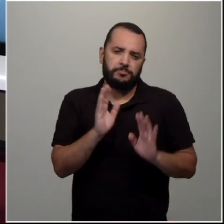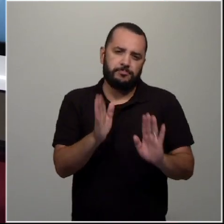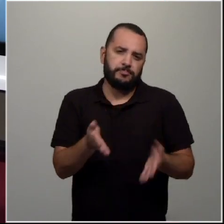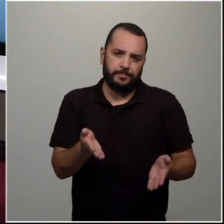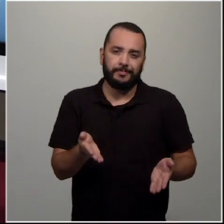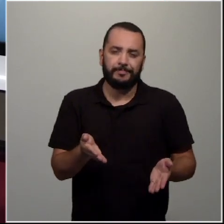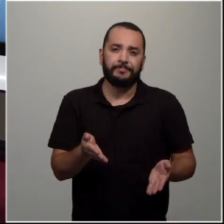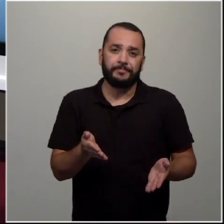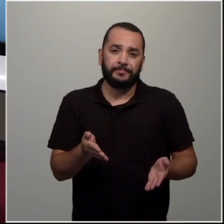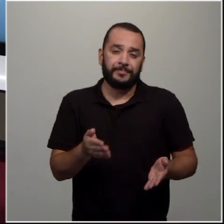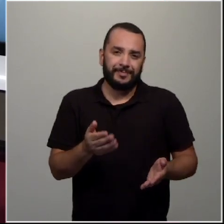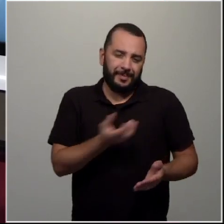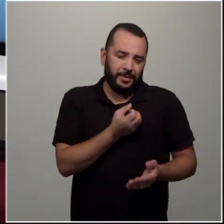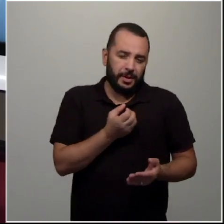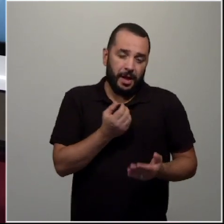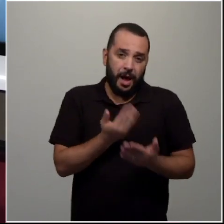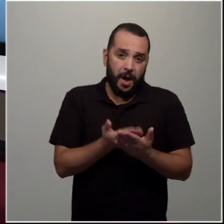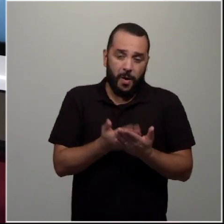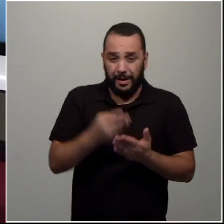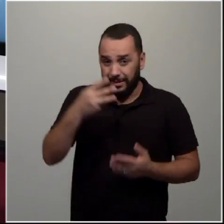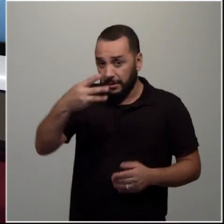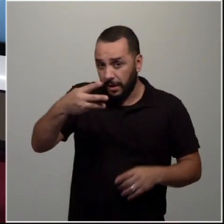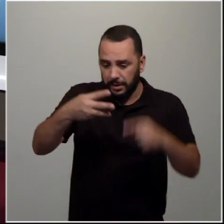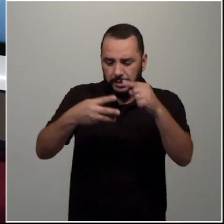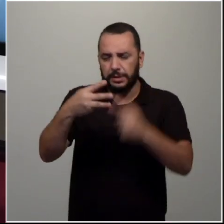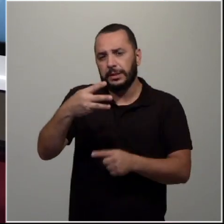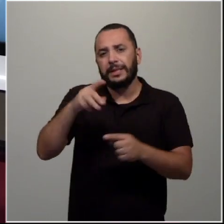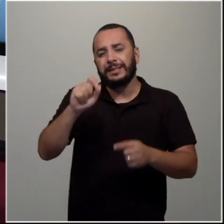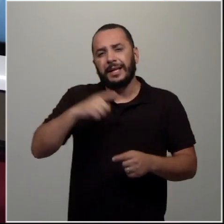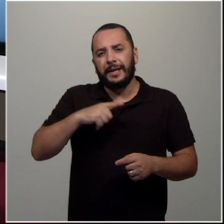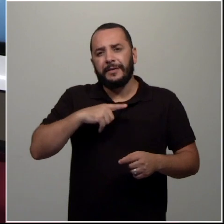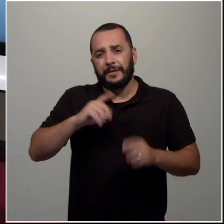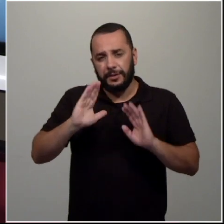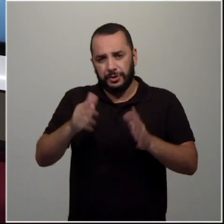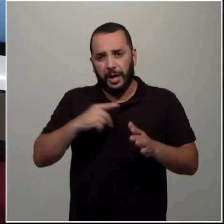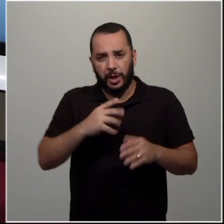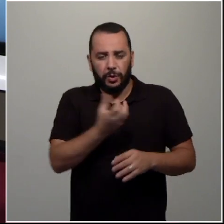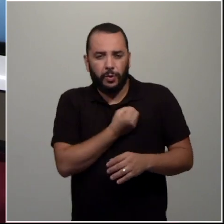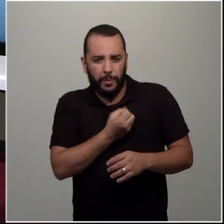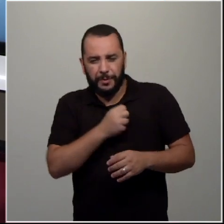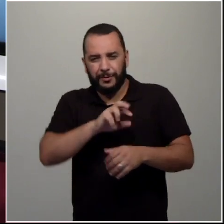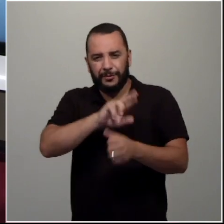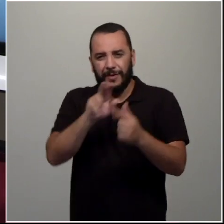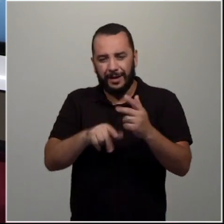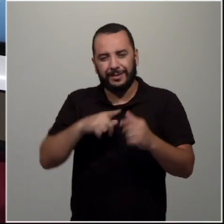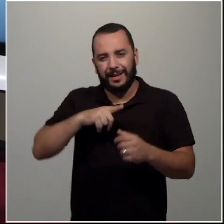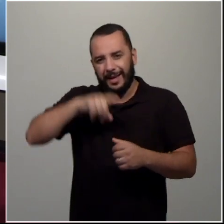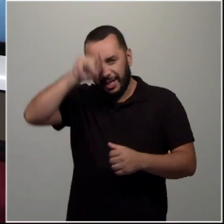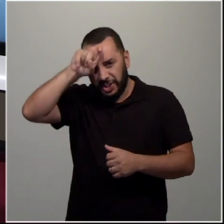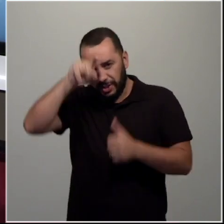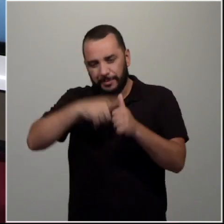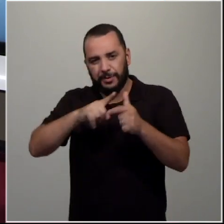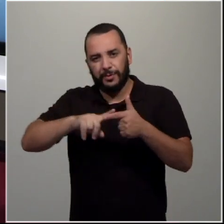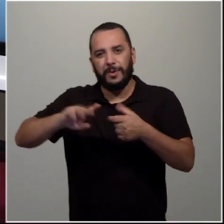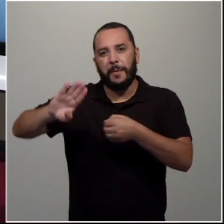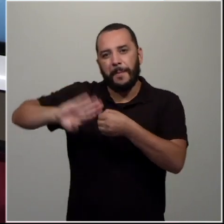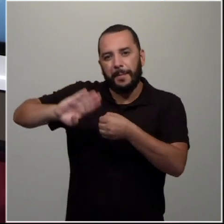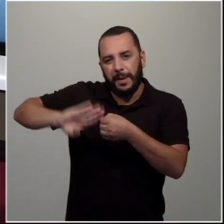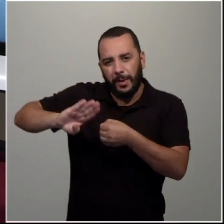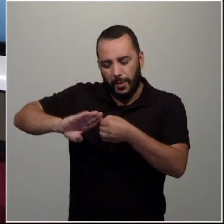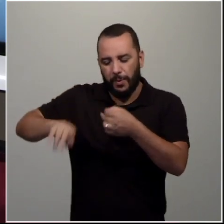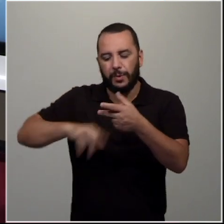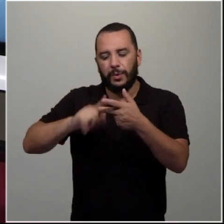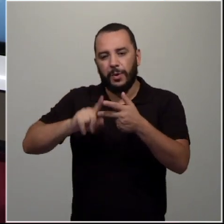gente na aula 3 teve uma leitura sobre os diferentes sistemas de numeração falava do sistema egípcio do babilônico do do